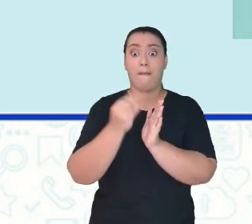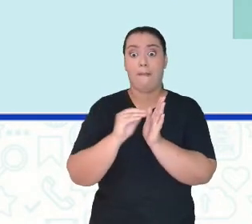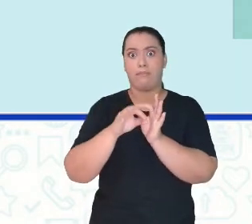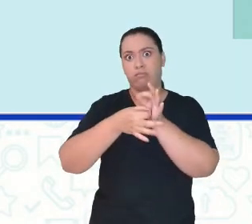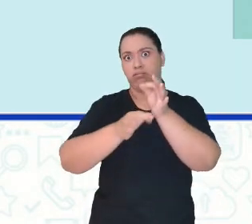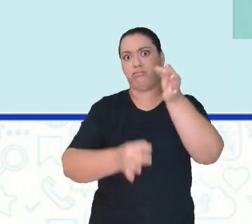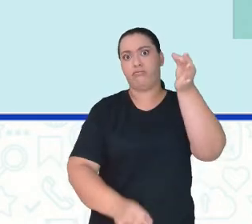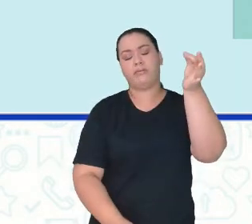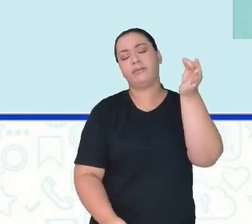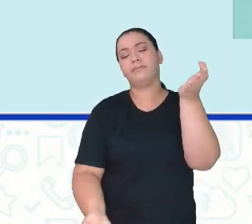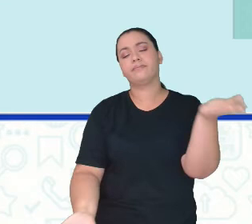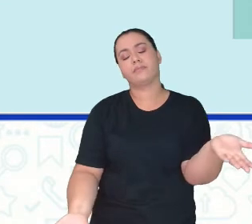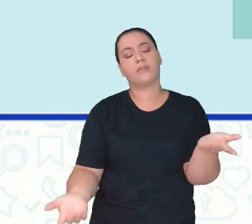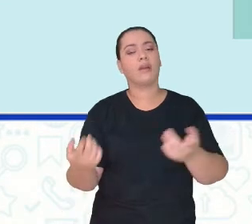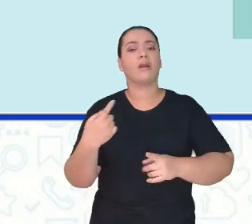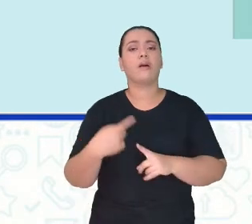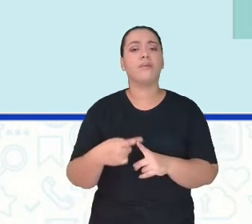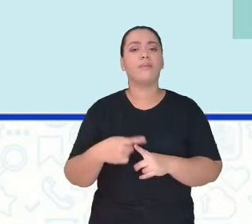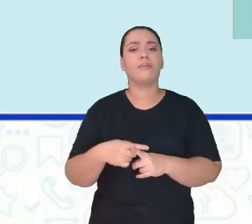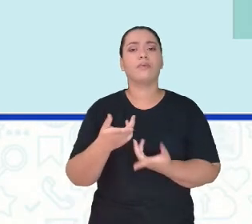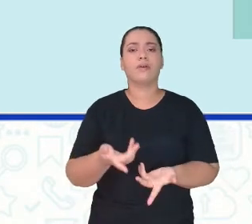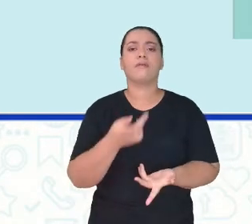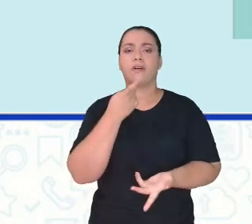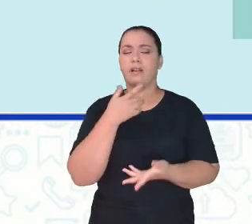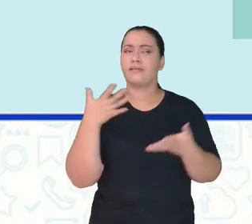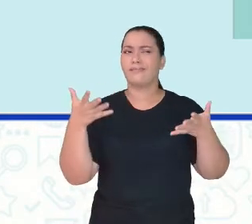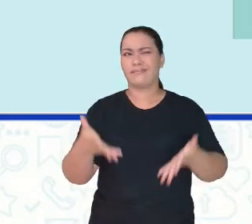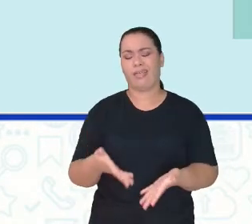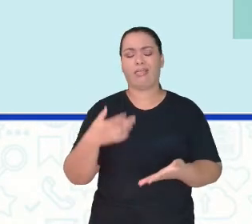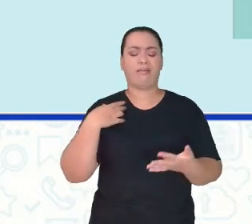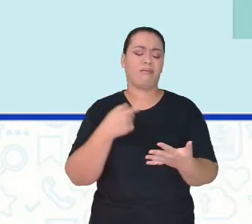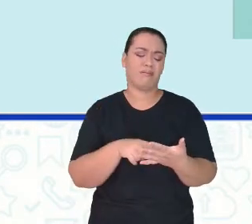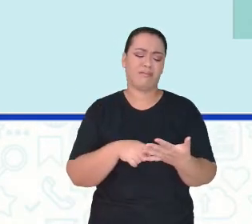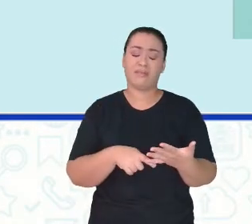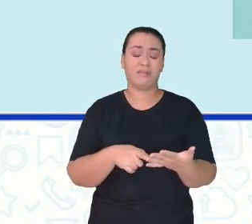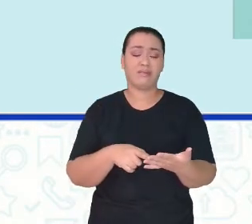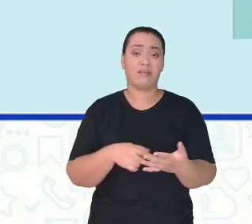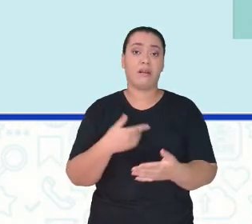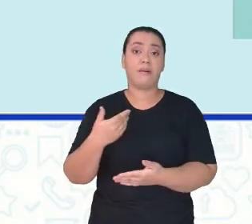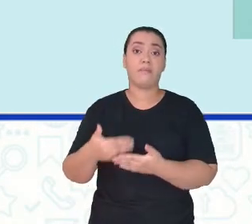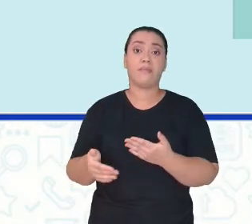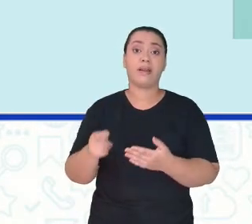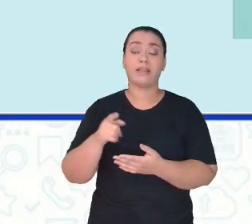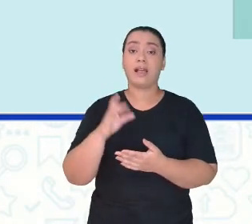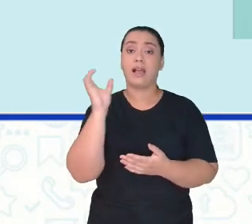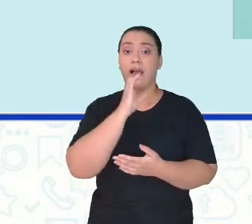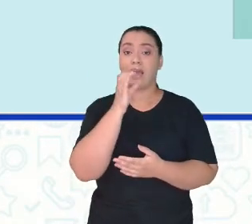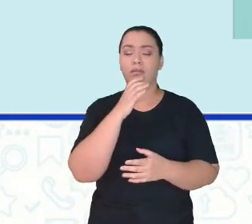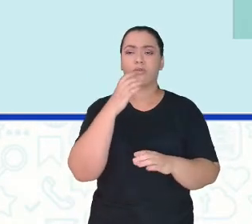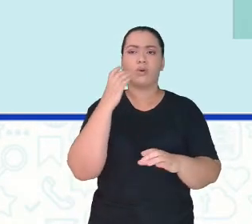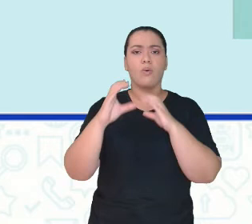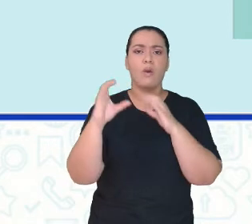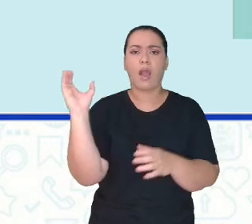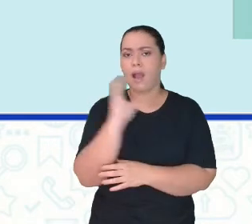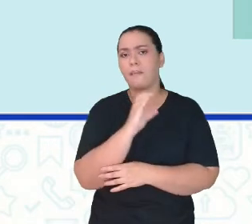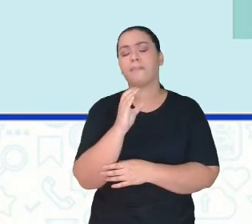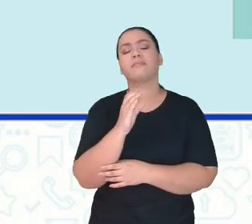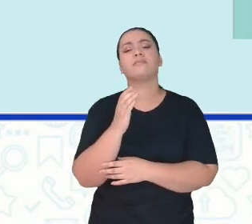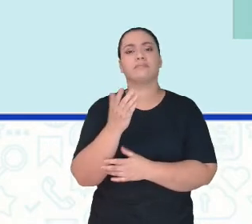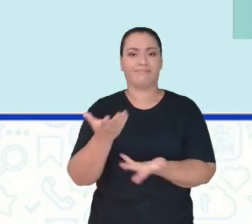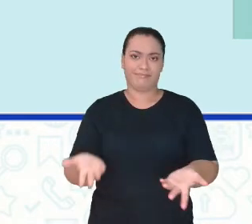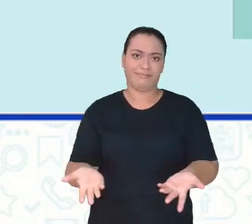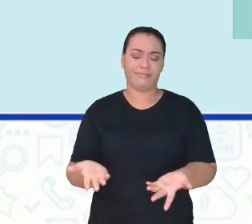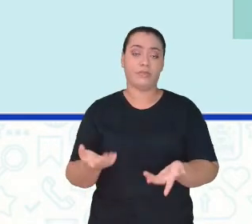tudo, eu não posso encher, porque também é um saco. Você perde a ideia da rapidez, da comunicabilidade, do